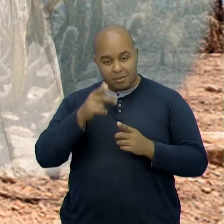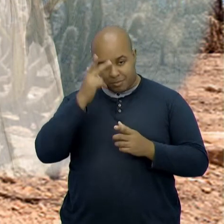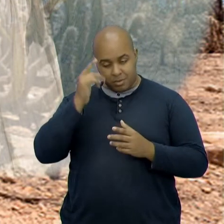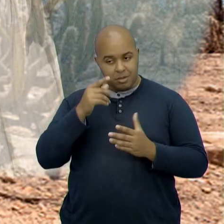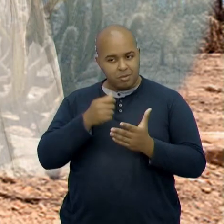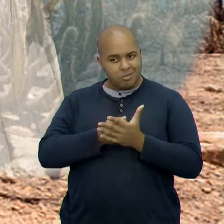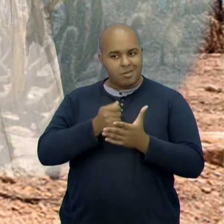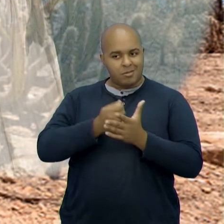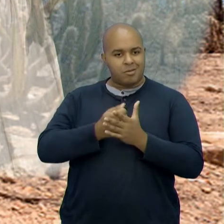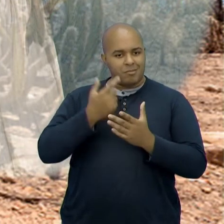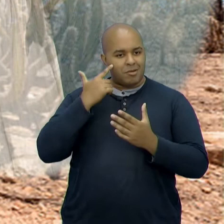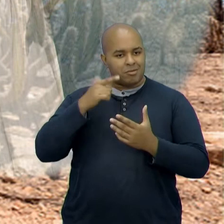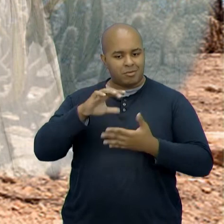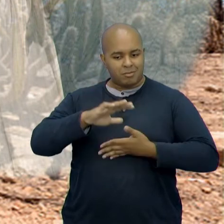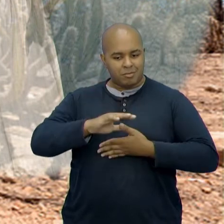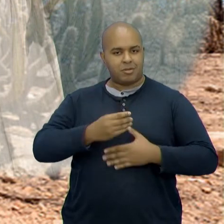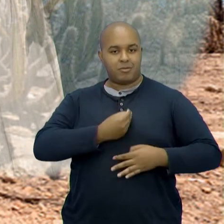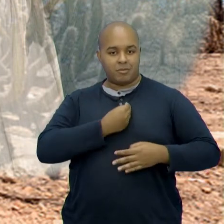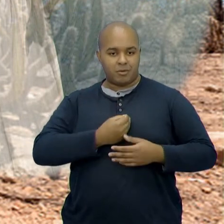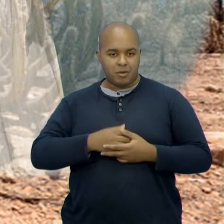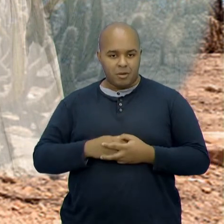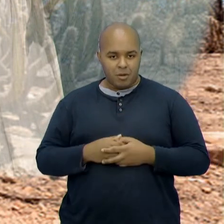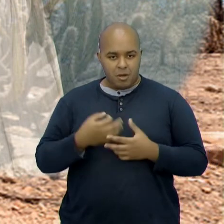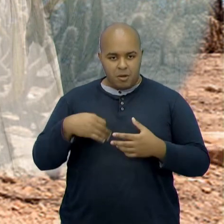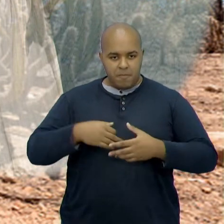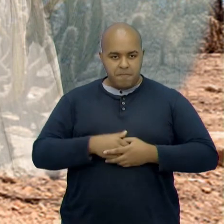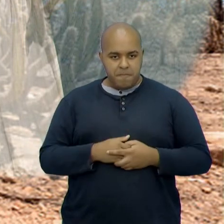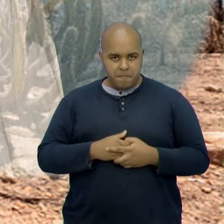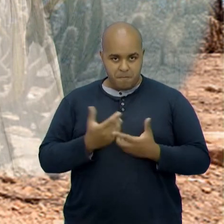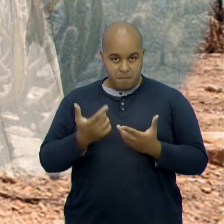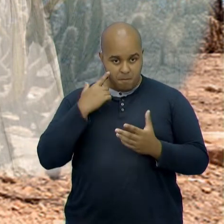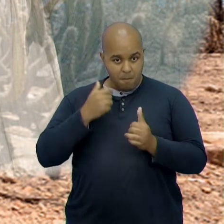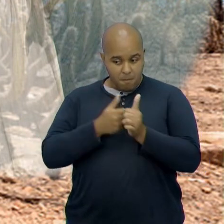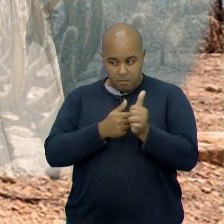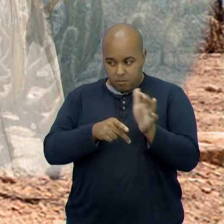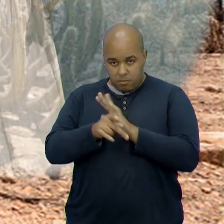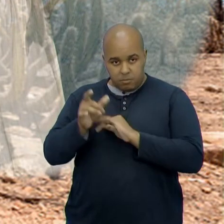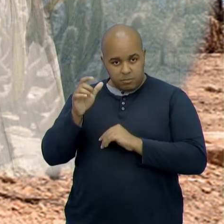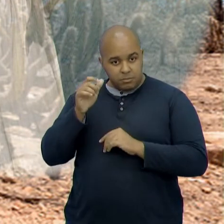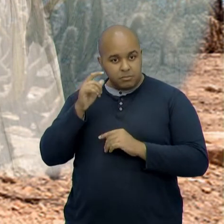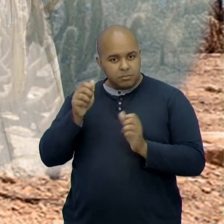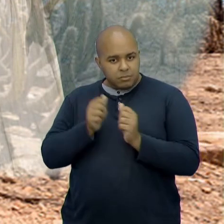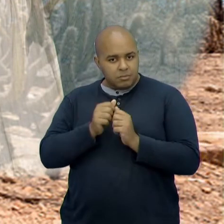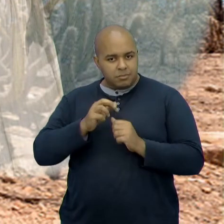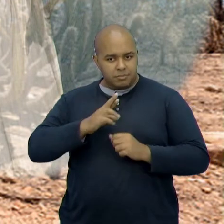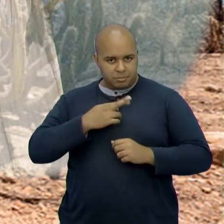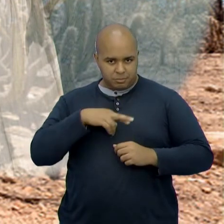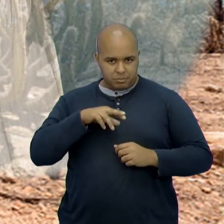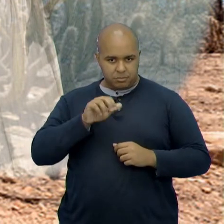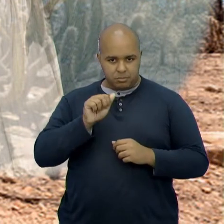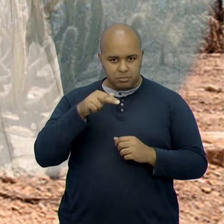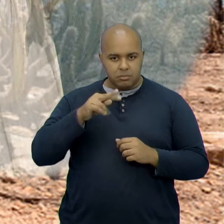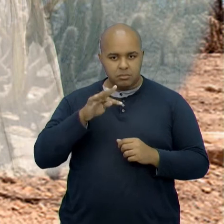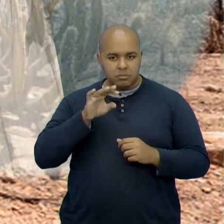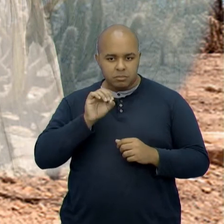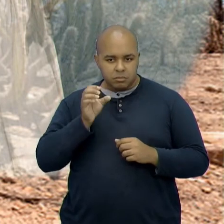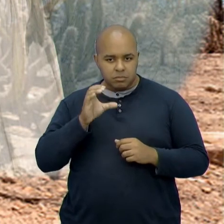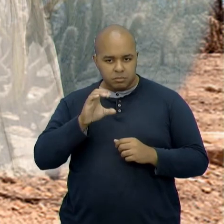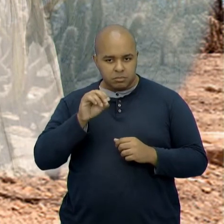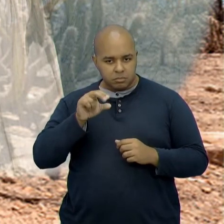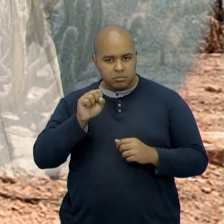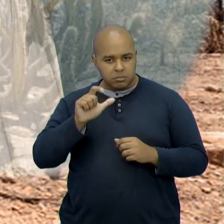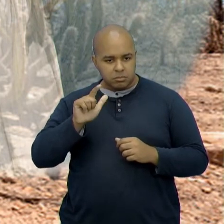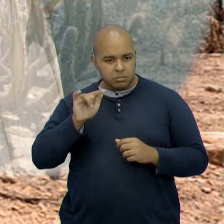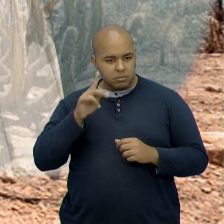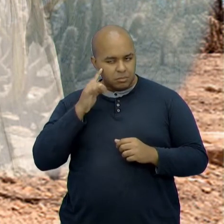pessoas lutavam por terras e sobrevivência, tá? Acompanhados ali pelo religioso Antônio Conselheiro.